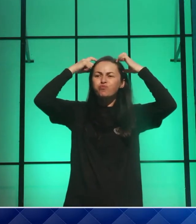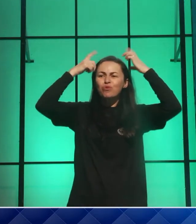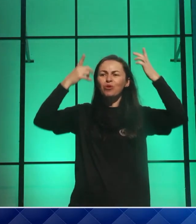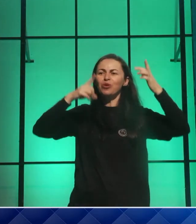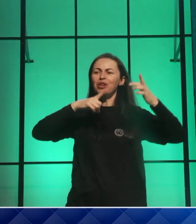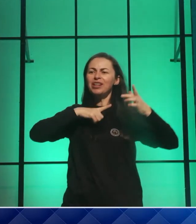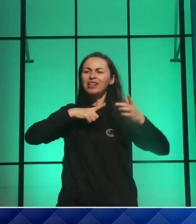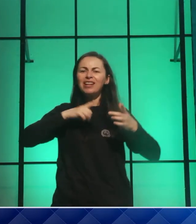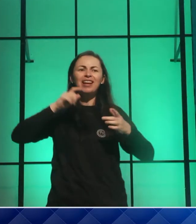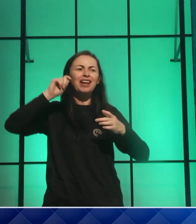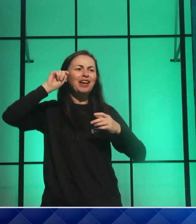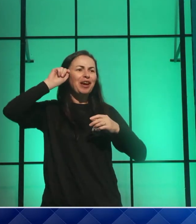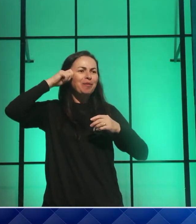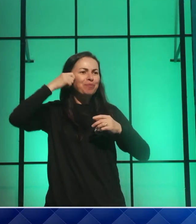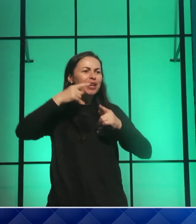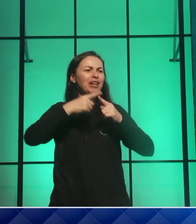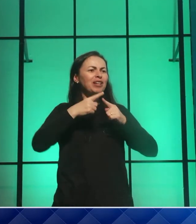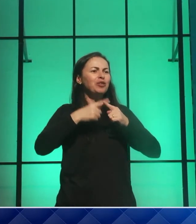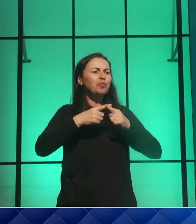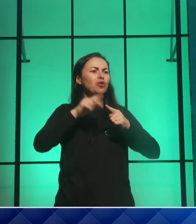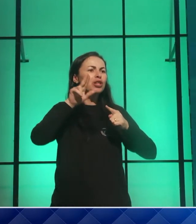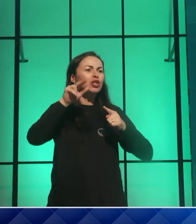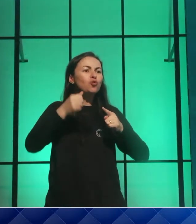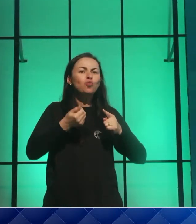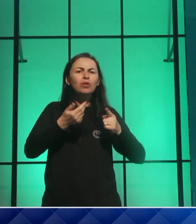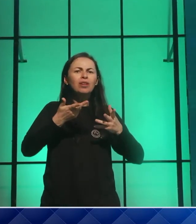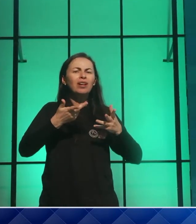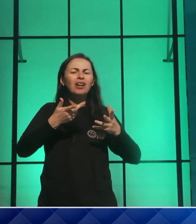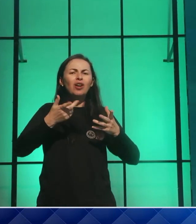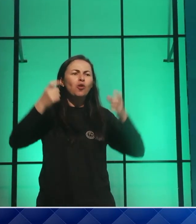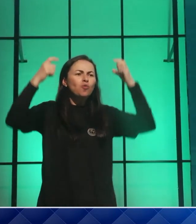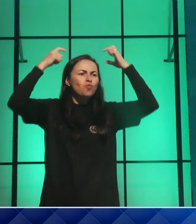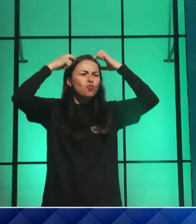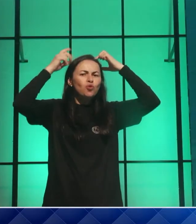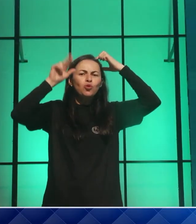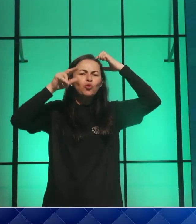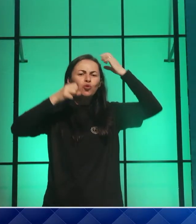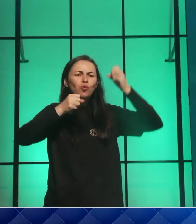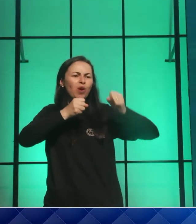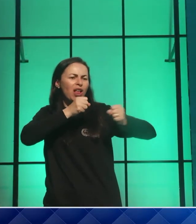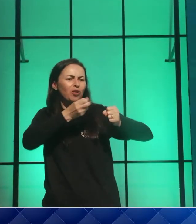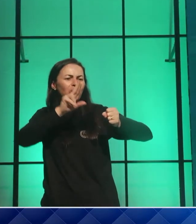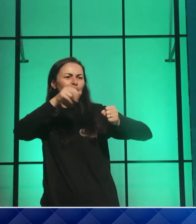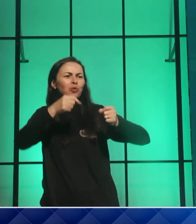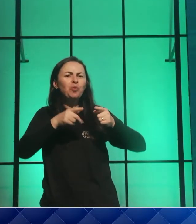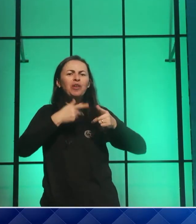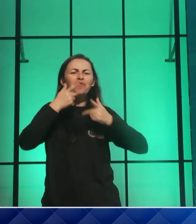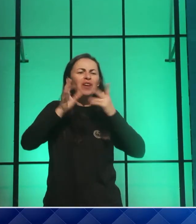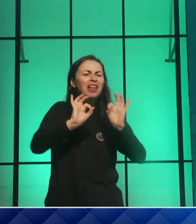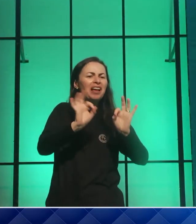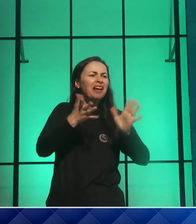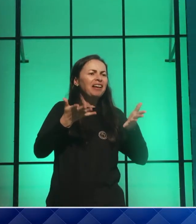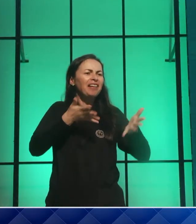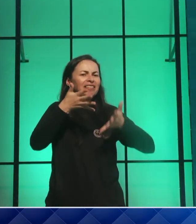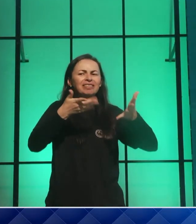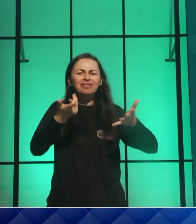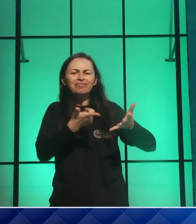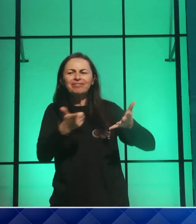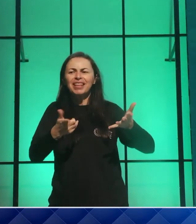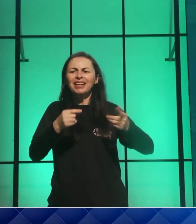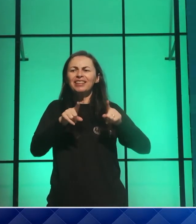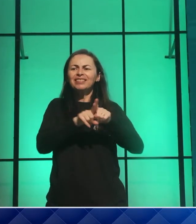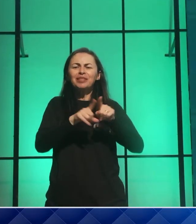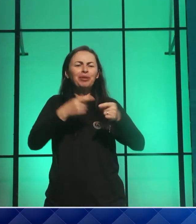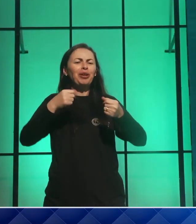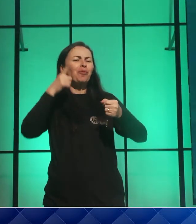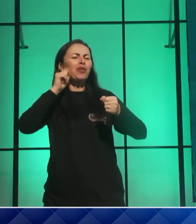fala, e muito menos luta Kung Fu. Então quando você atribui a um panda falar como